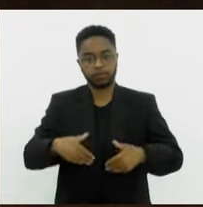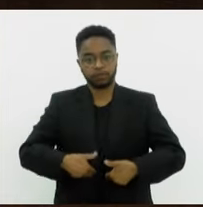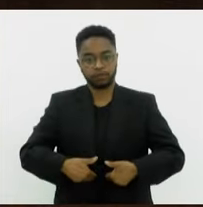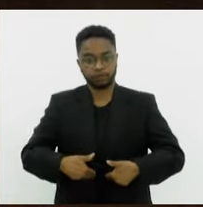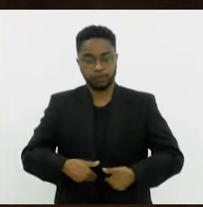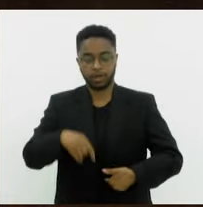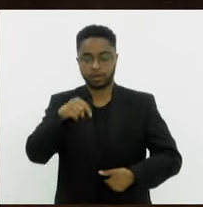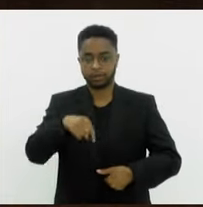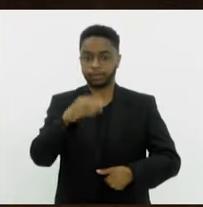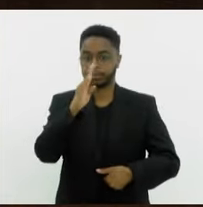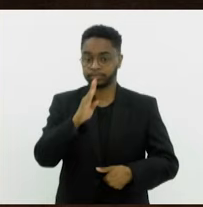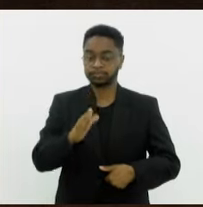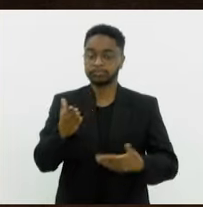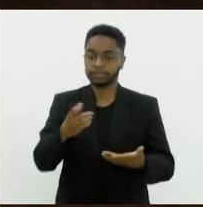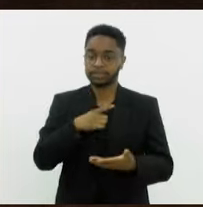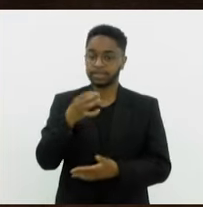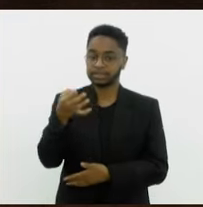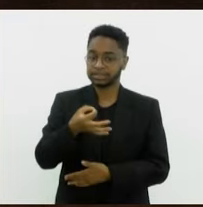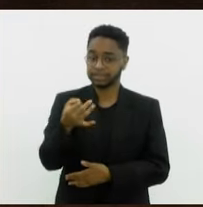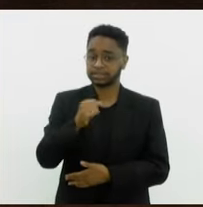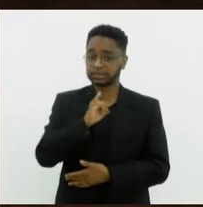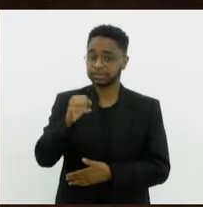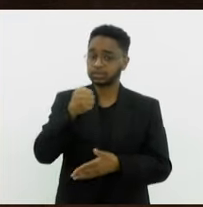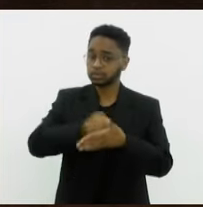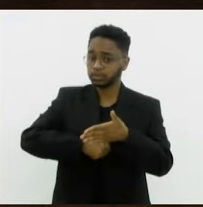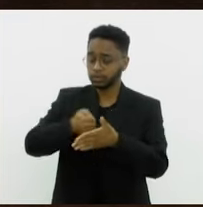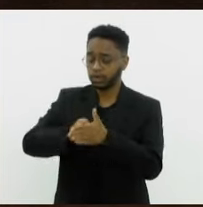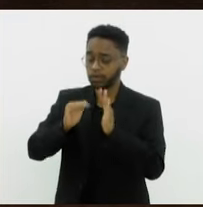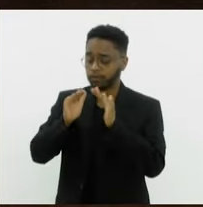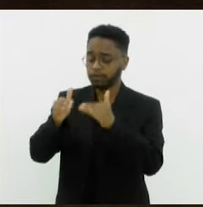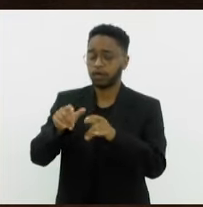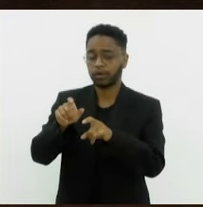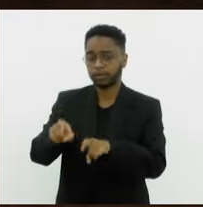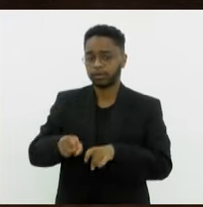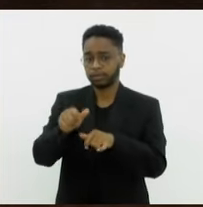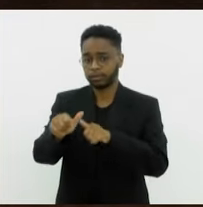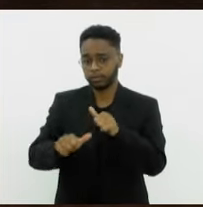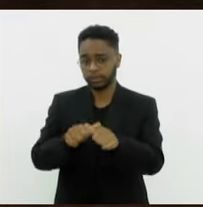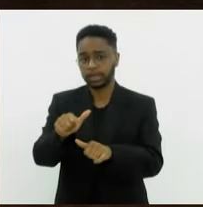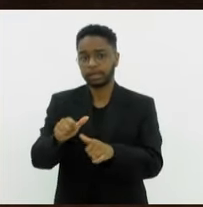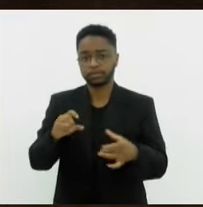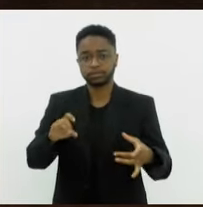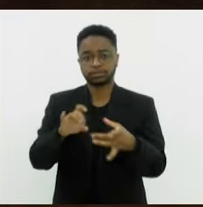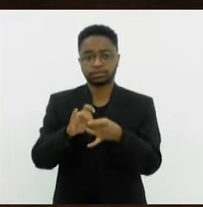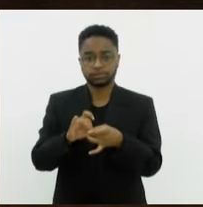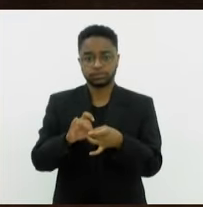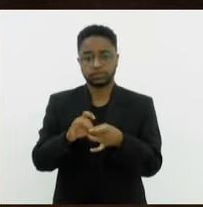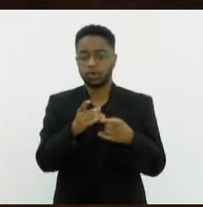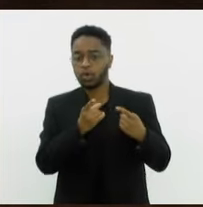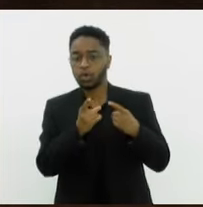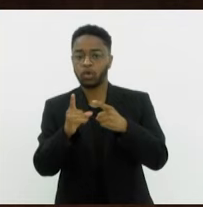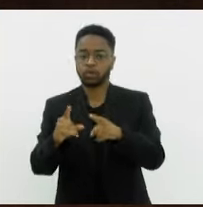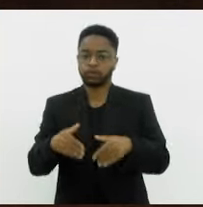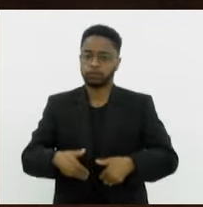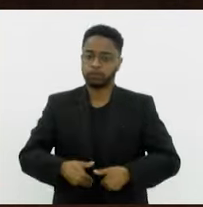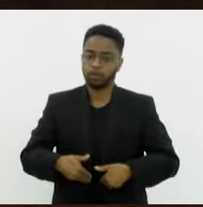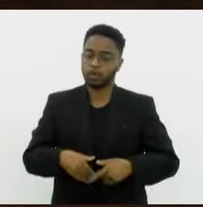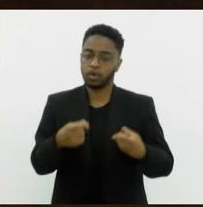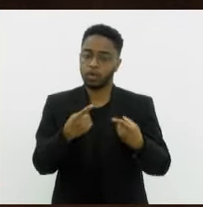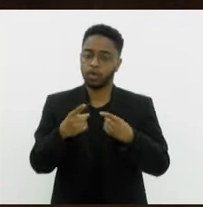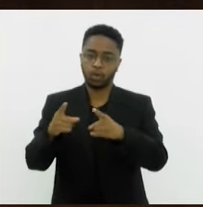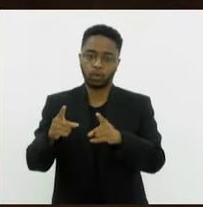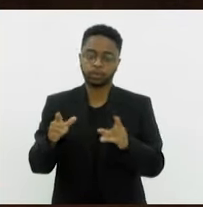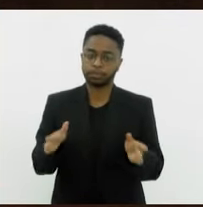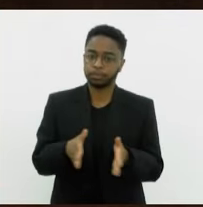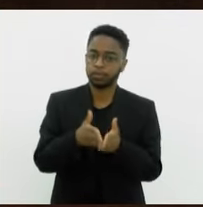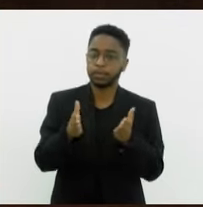luta pela reforma agrária está intimamente ligada ao combate à fome, ao combate à miséria e à